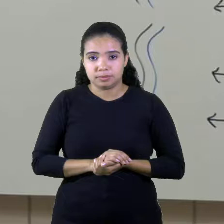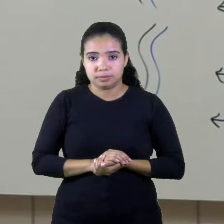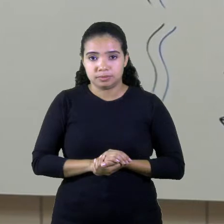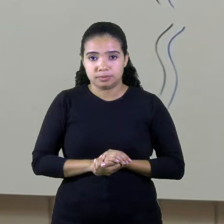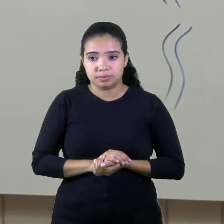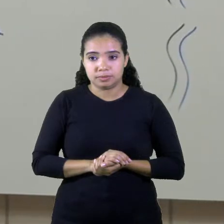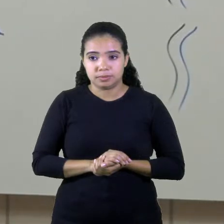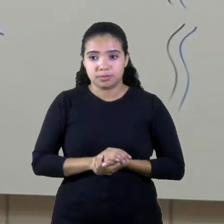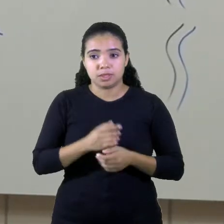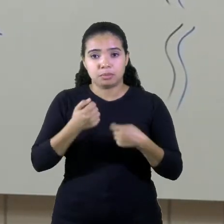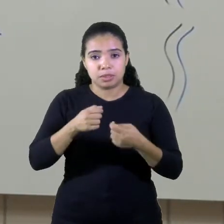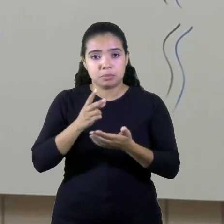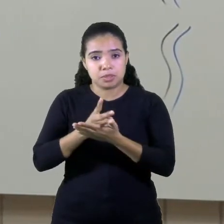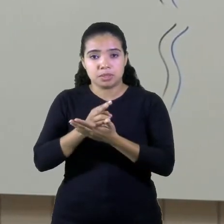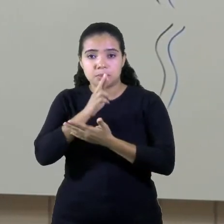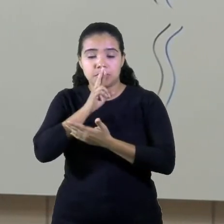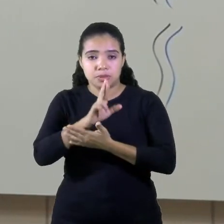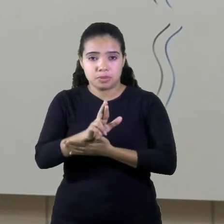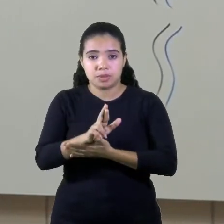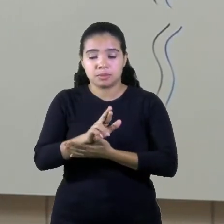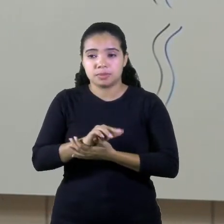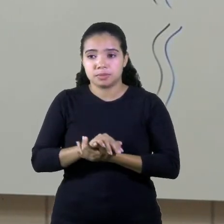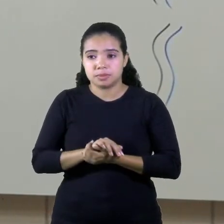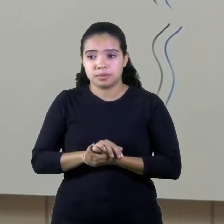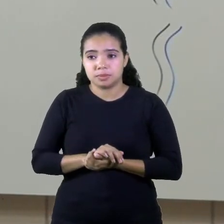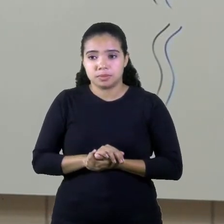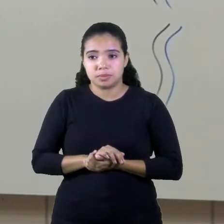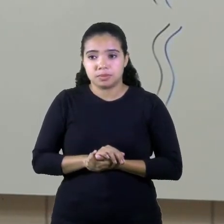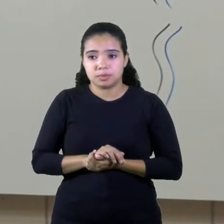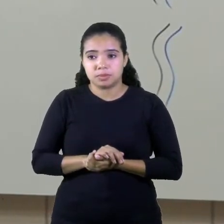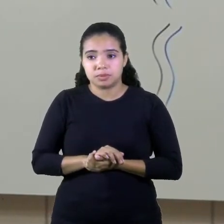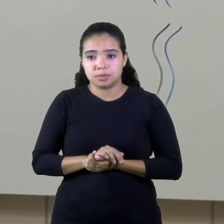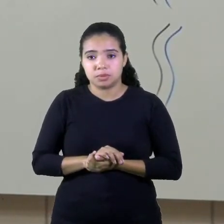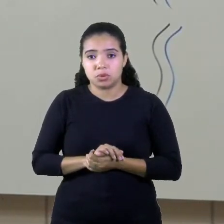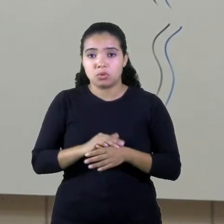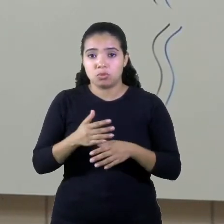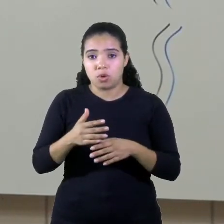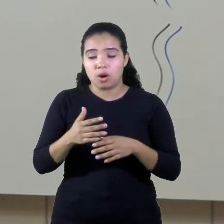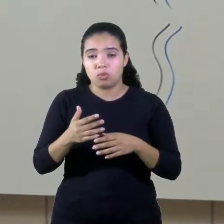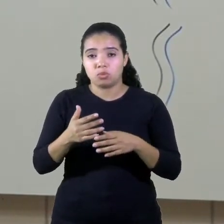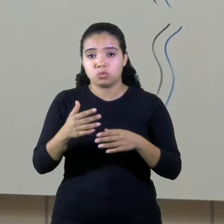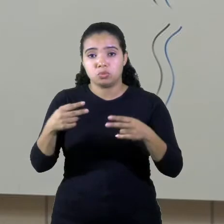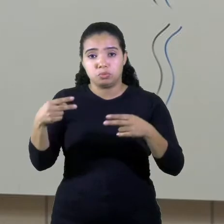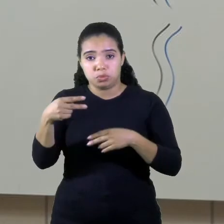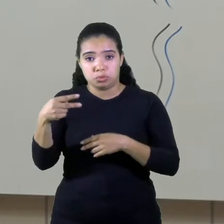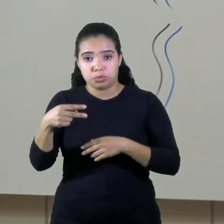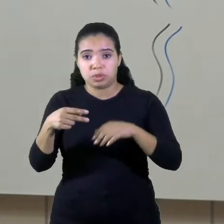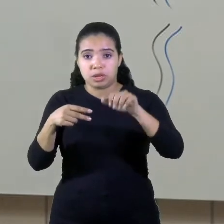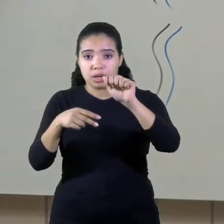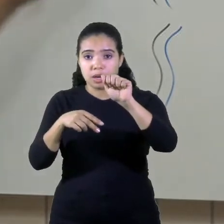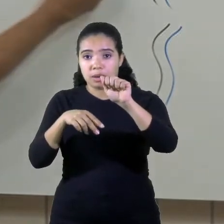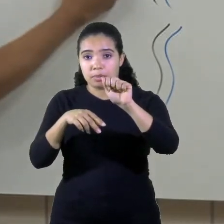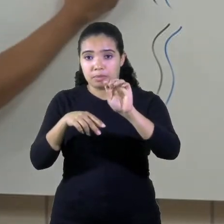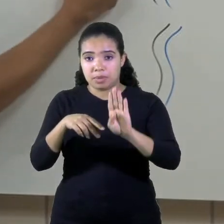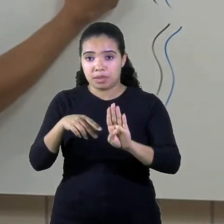Ele tem que dar o mesmo resultado da divisão de seus correspondentes. Qual é o correspondente de AB? A',